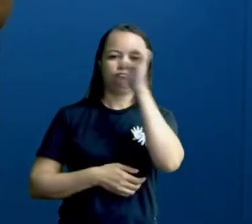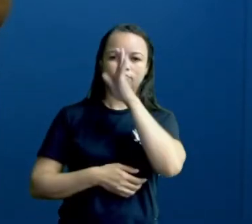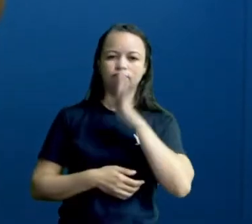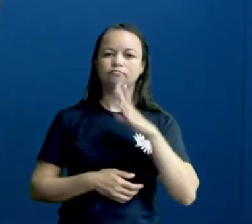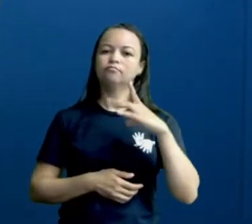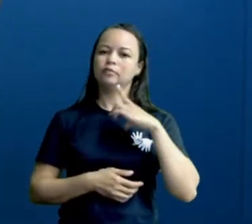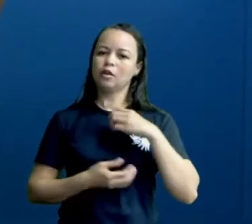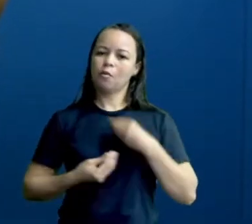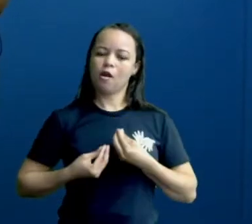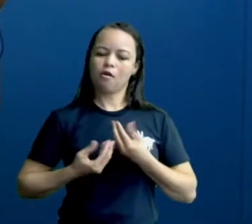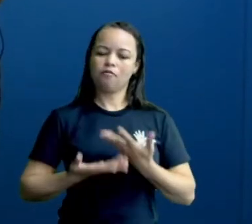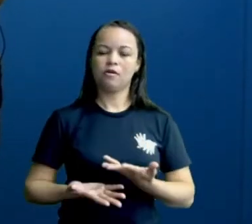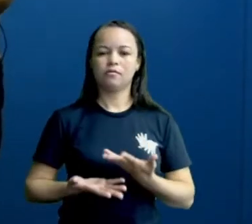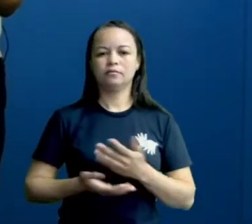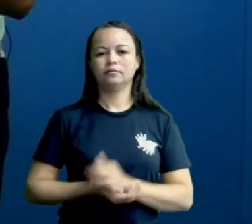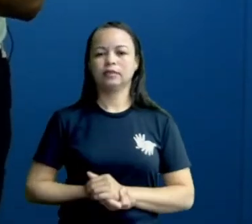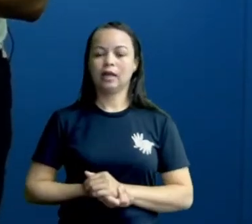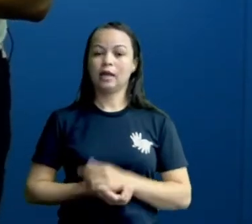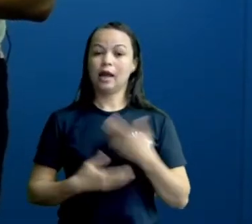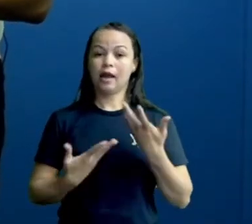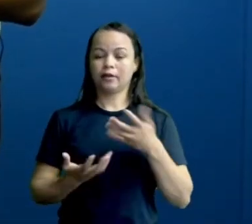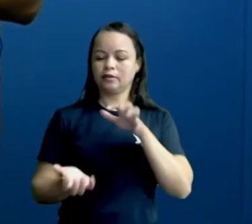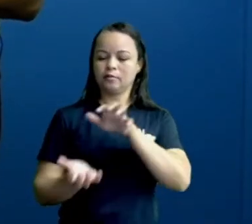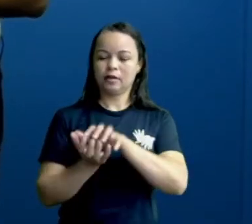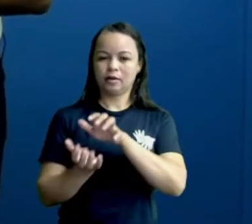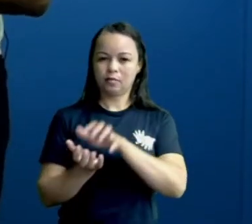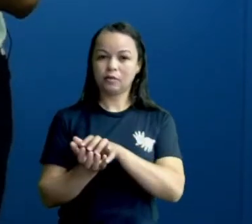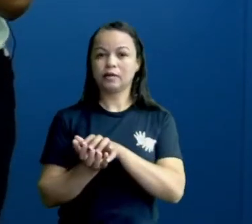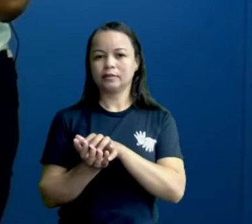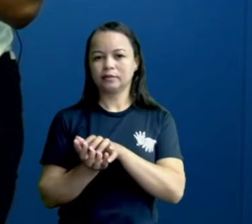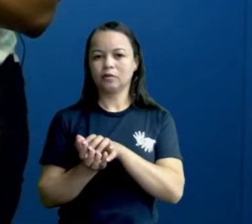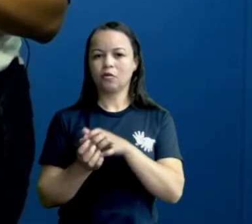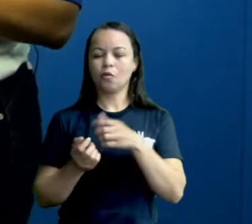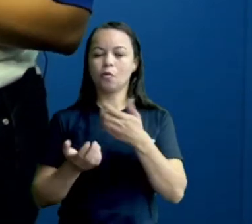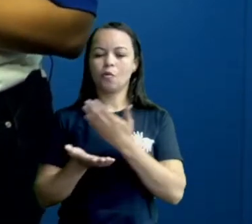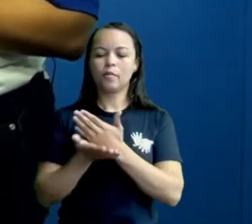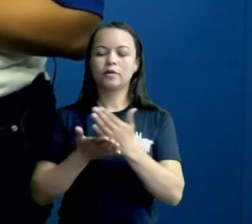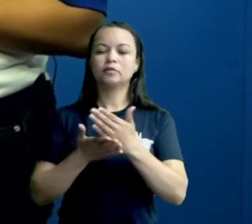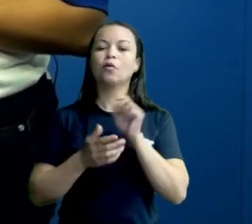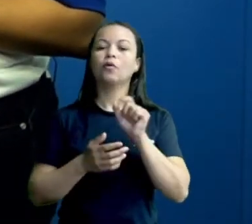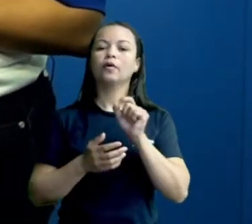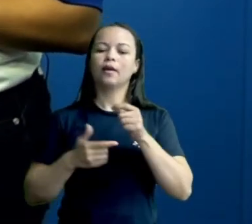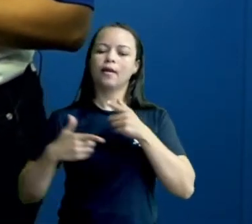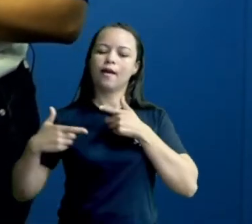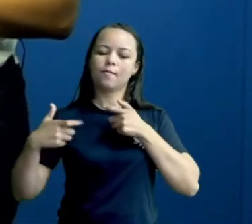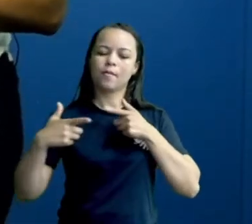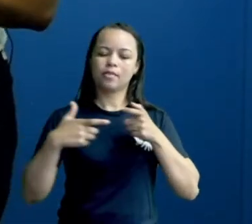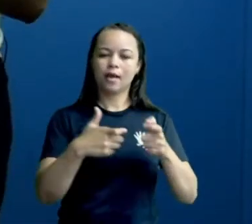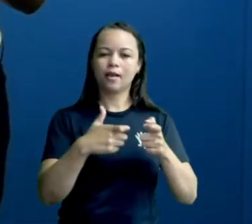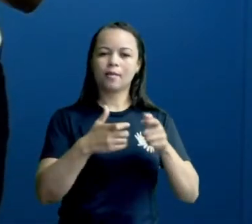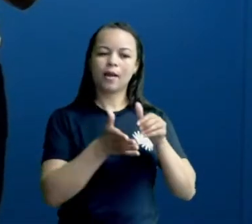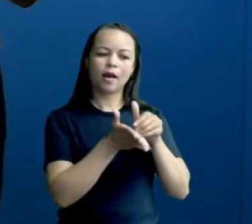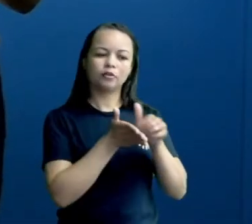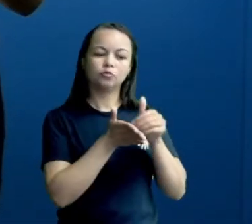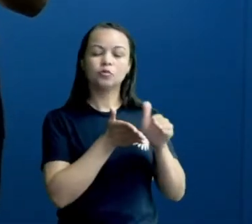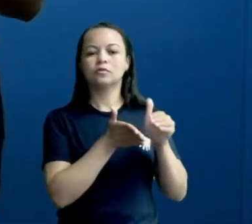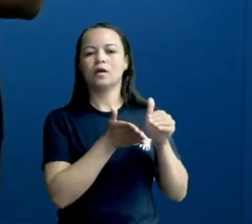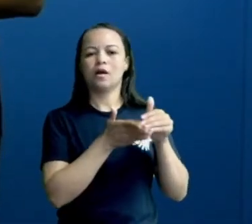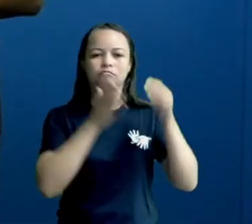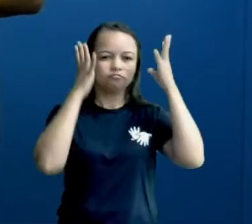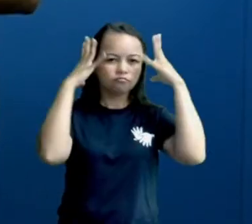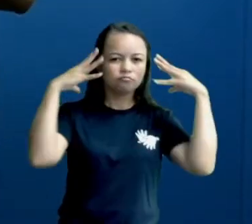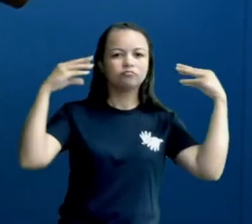a insurreição pernambucana, que é quando começou as batalhas para poder expulsar os holandeses daqui. E a Batalha do Monte